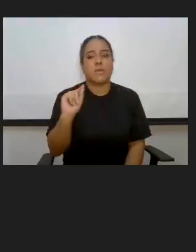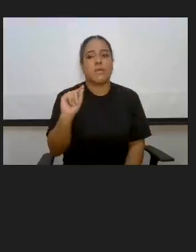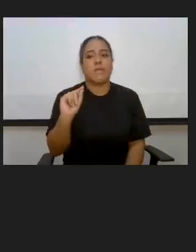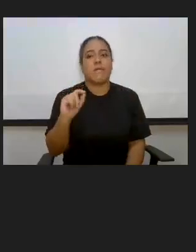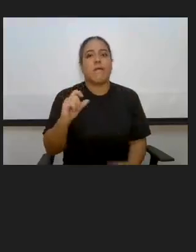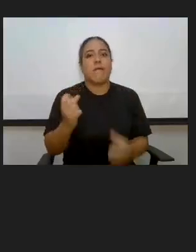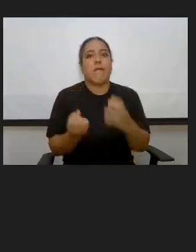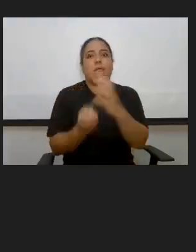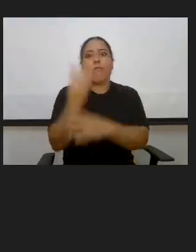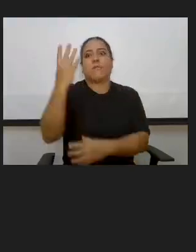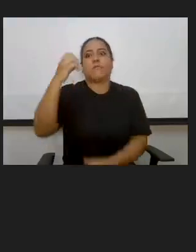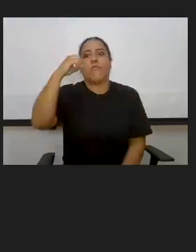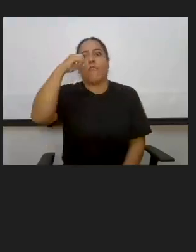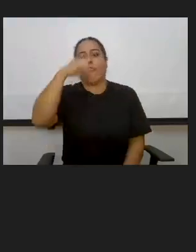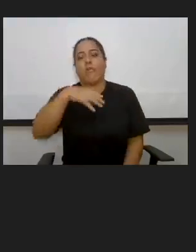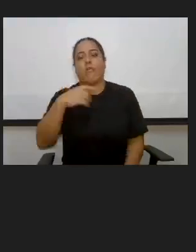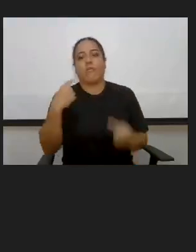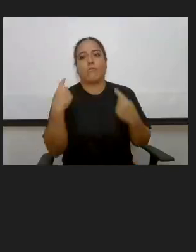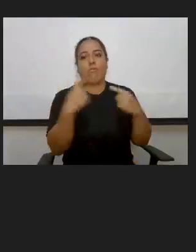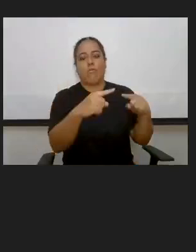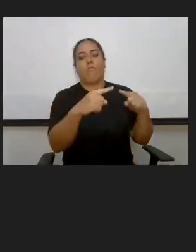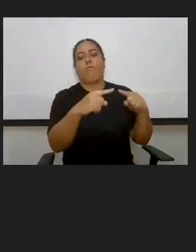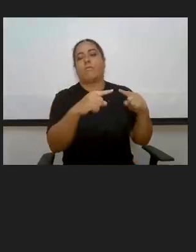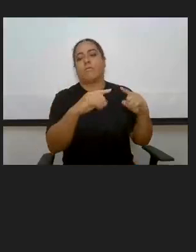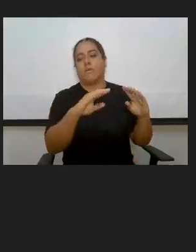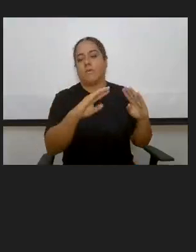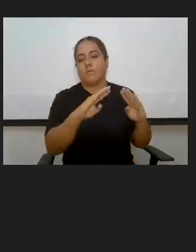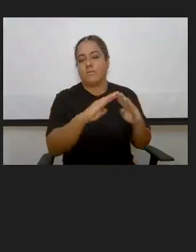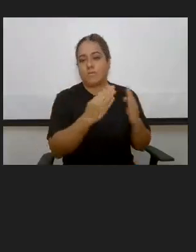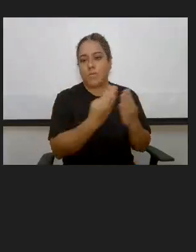ataques colocaram as instituições todas